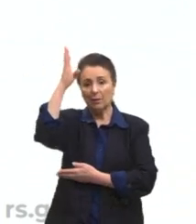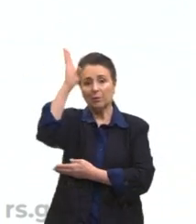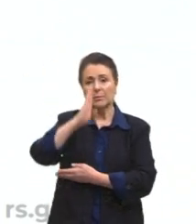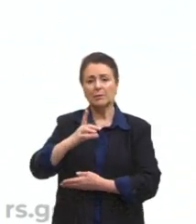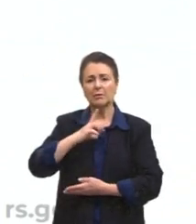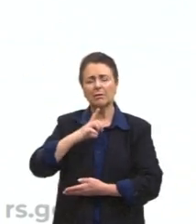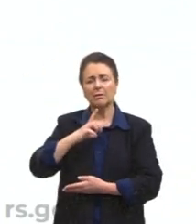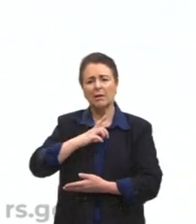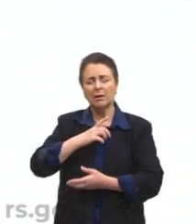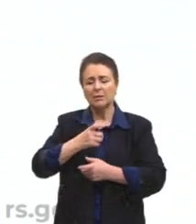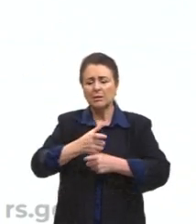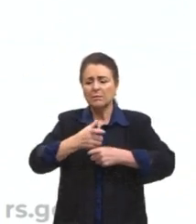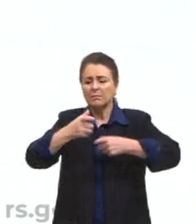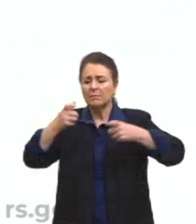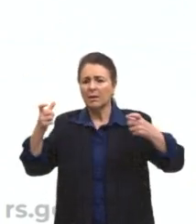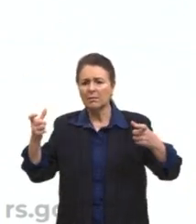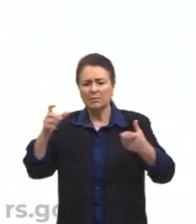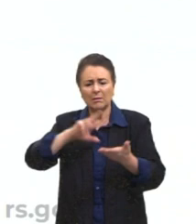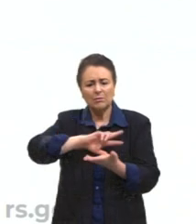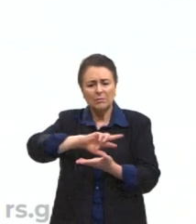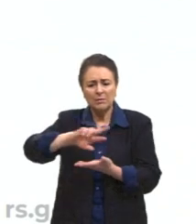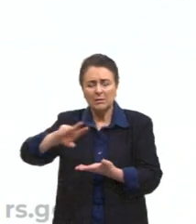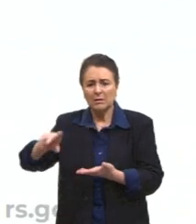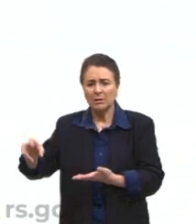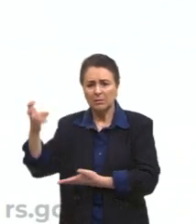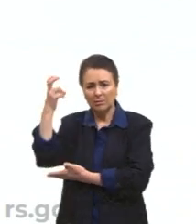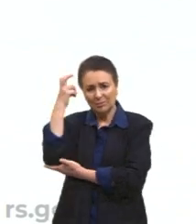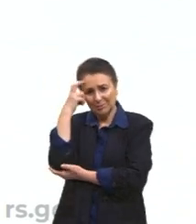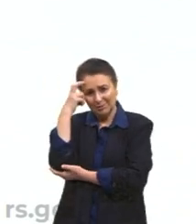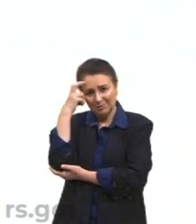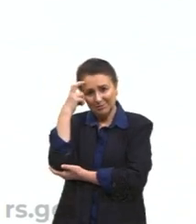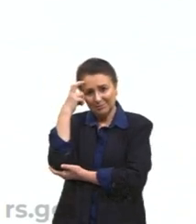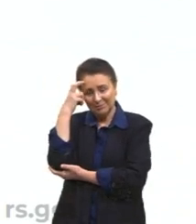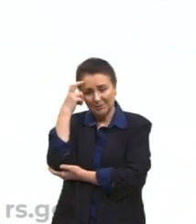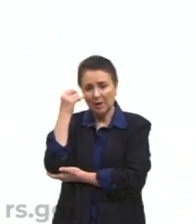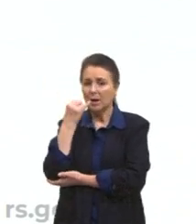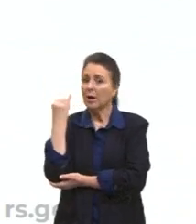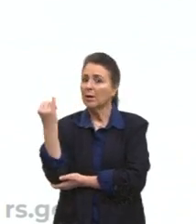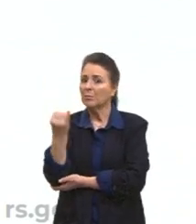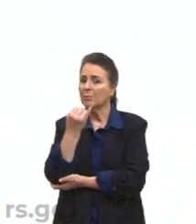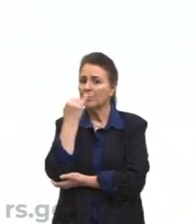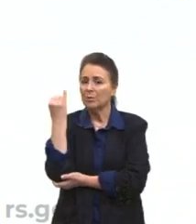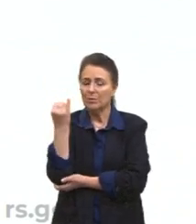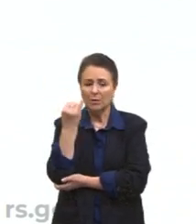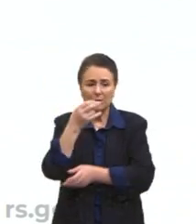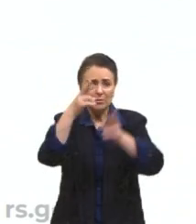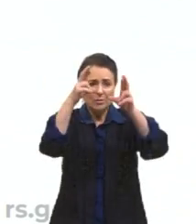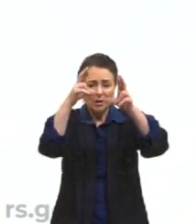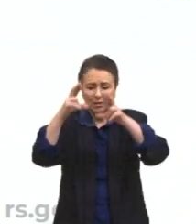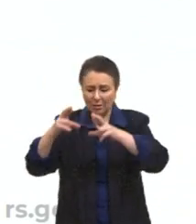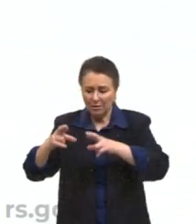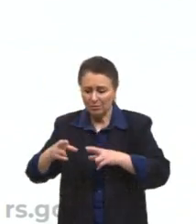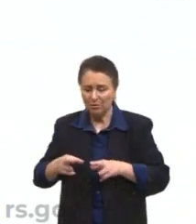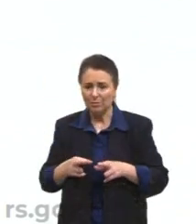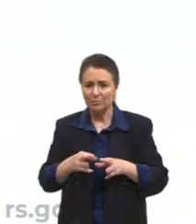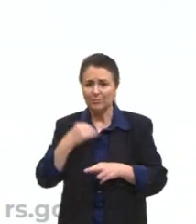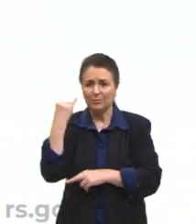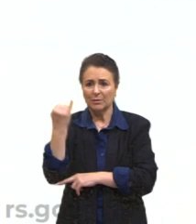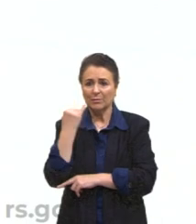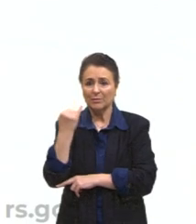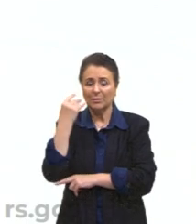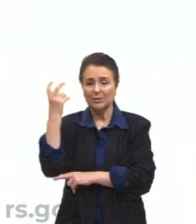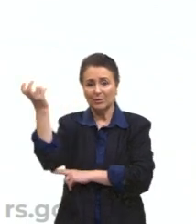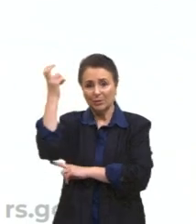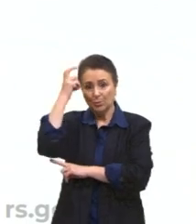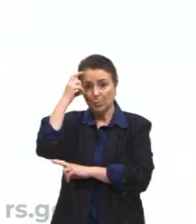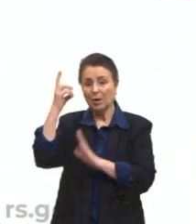essa imensa diversidade cultural a importância das culturas de cada região a importância da cultura